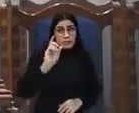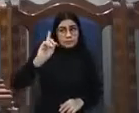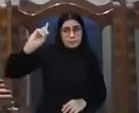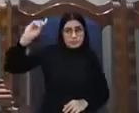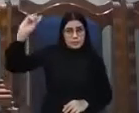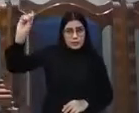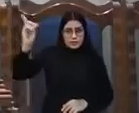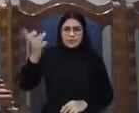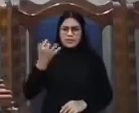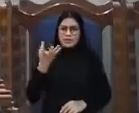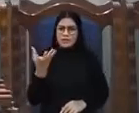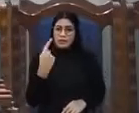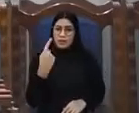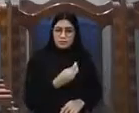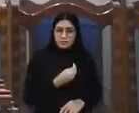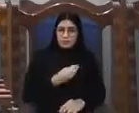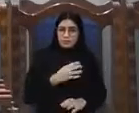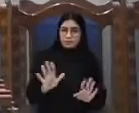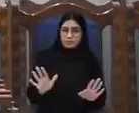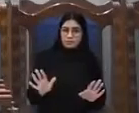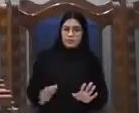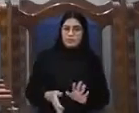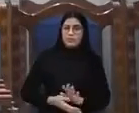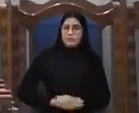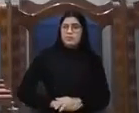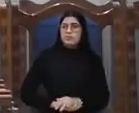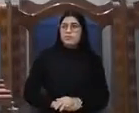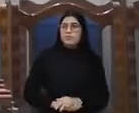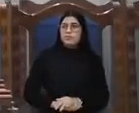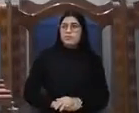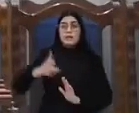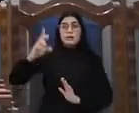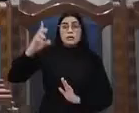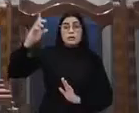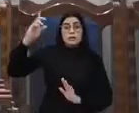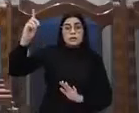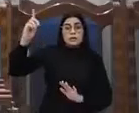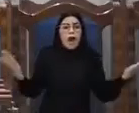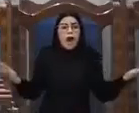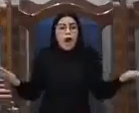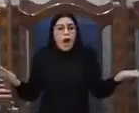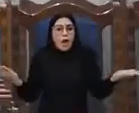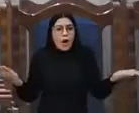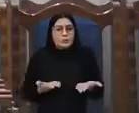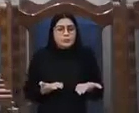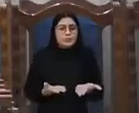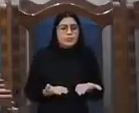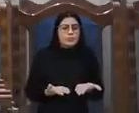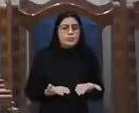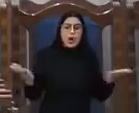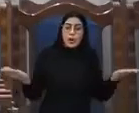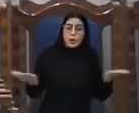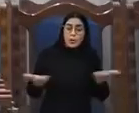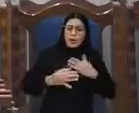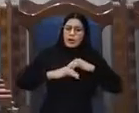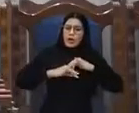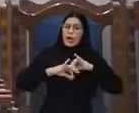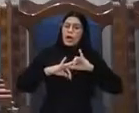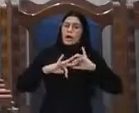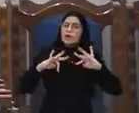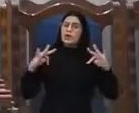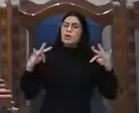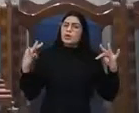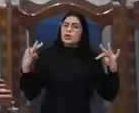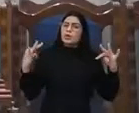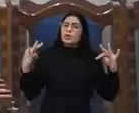Deus, não tendo em conta os tempos da ignorância, Ele anuncia agora a todos os